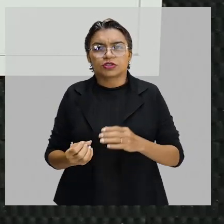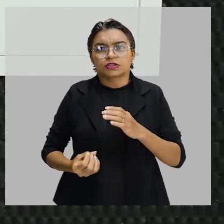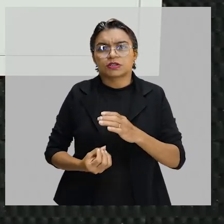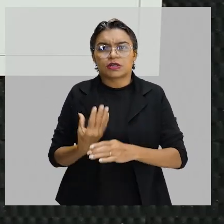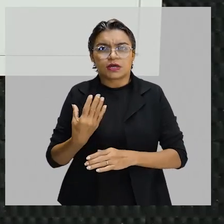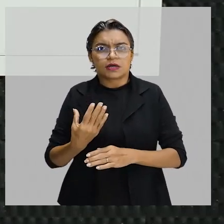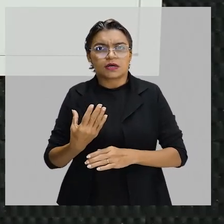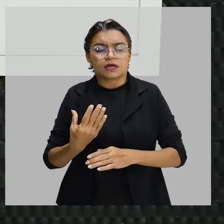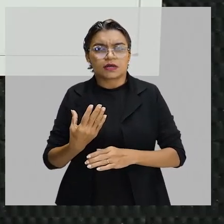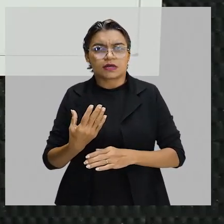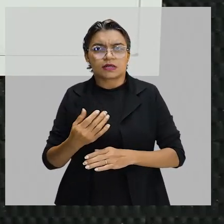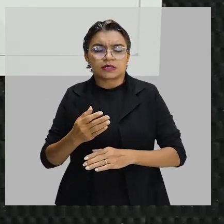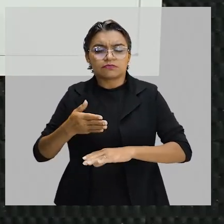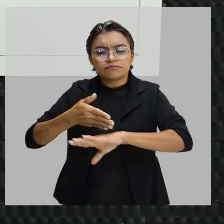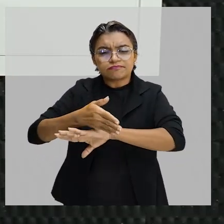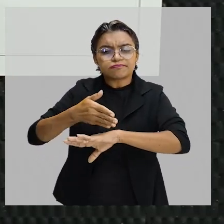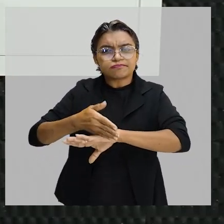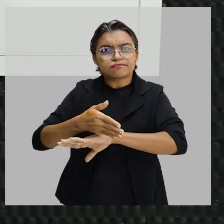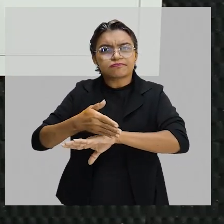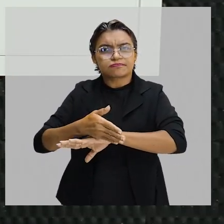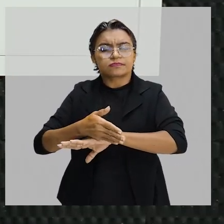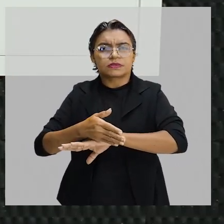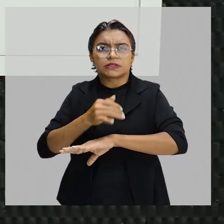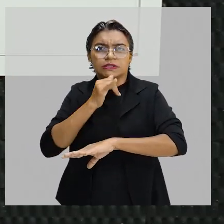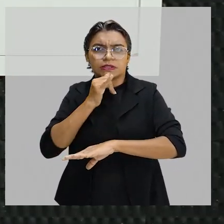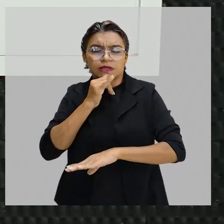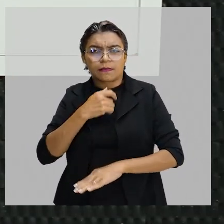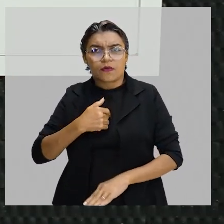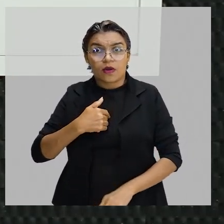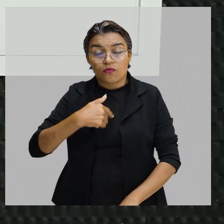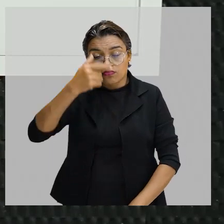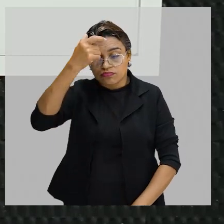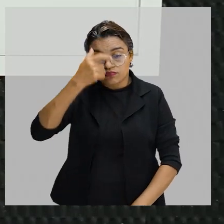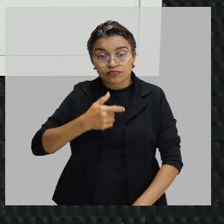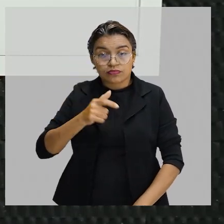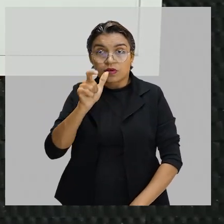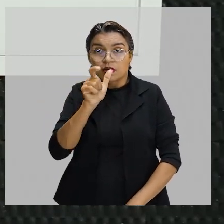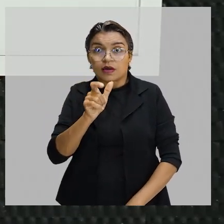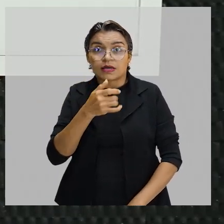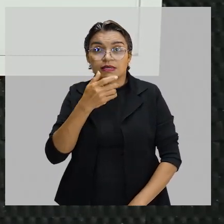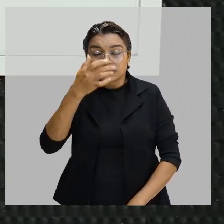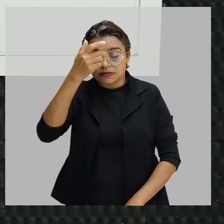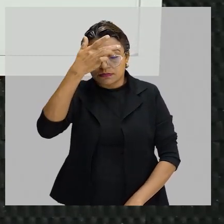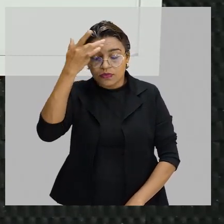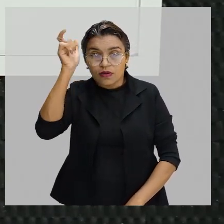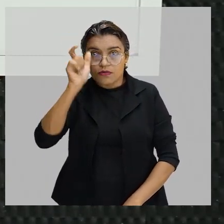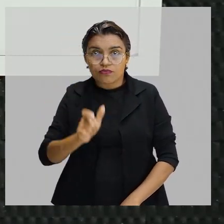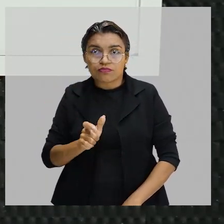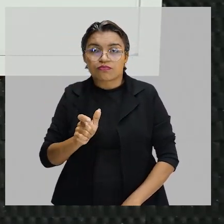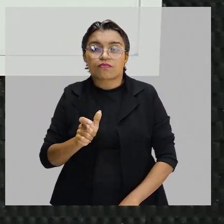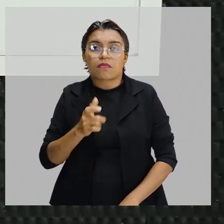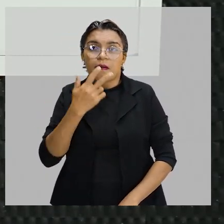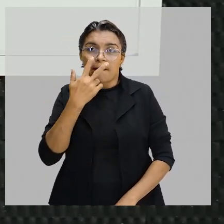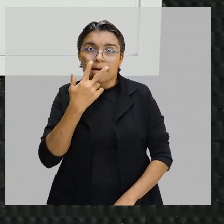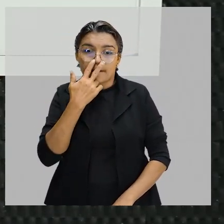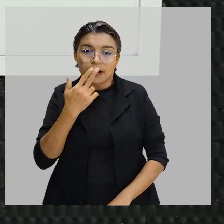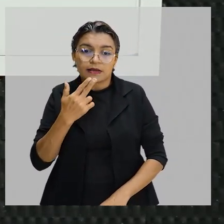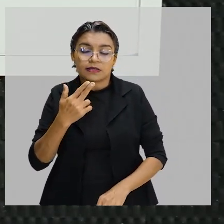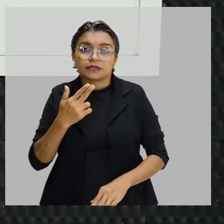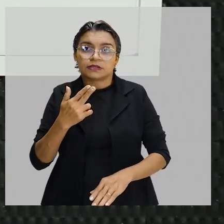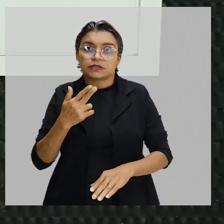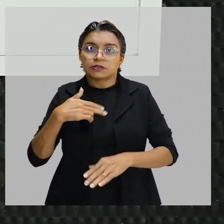me constituir enquanto elemento que vai ajudar ao processo da